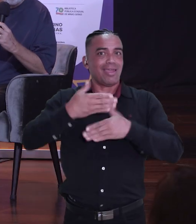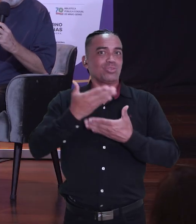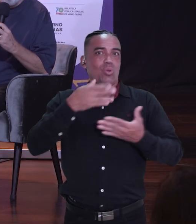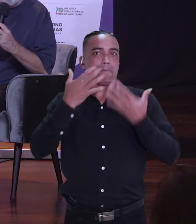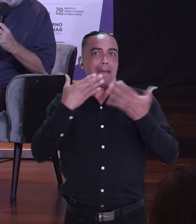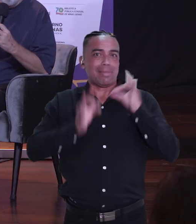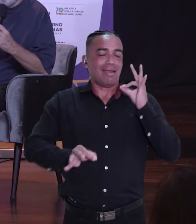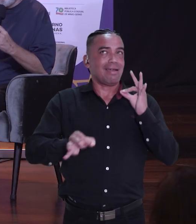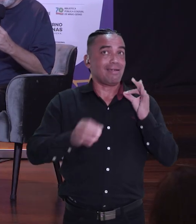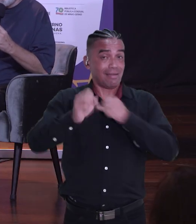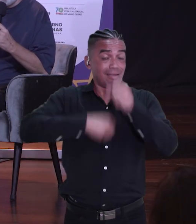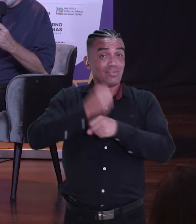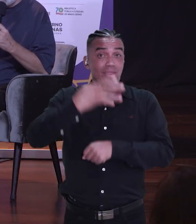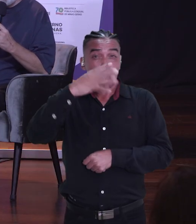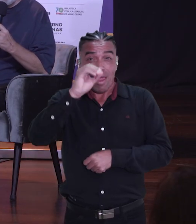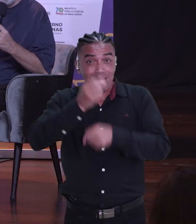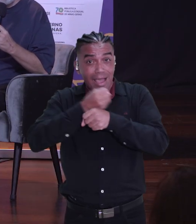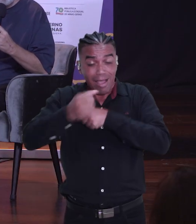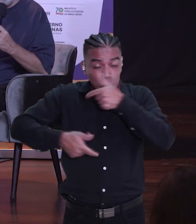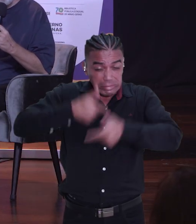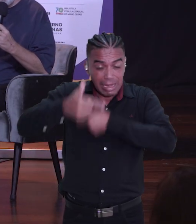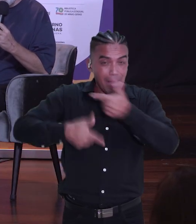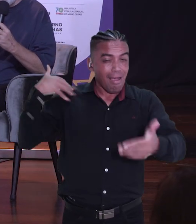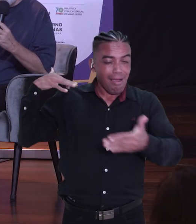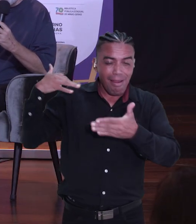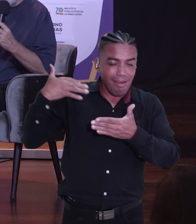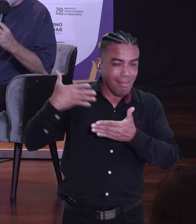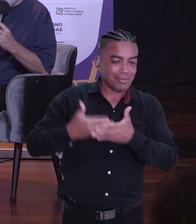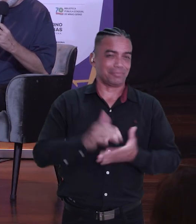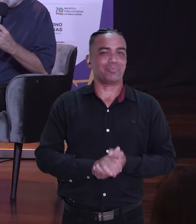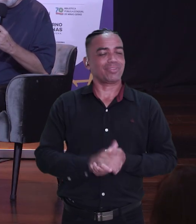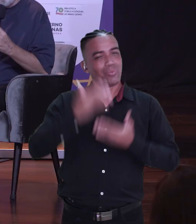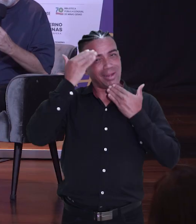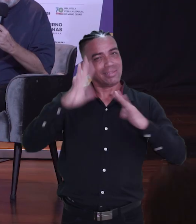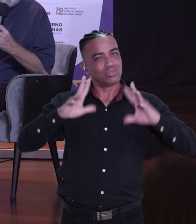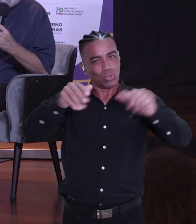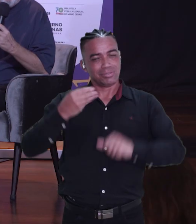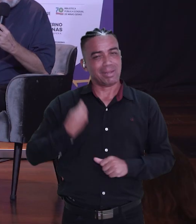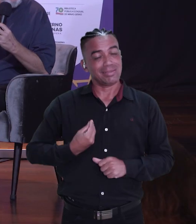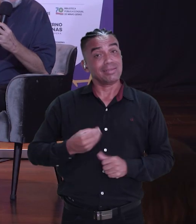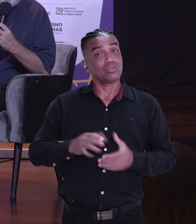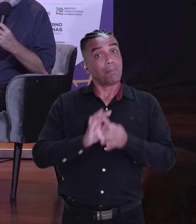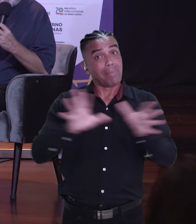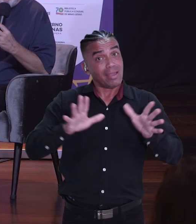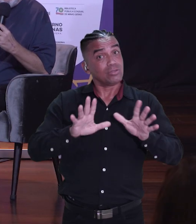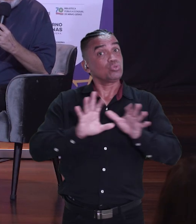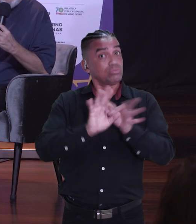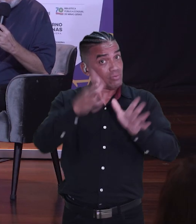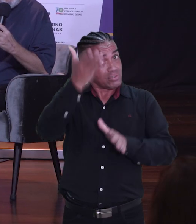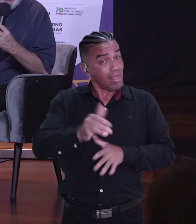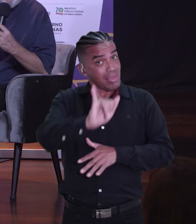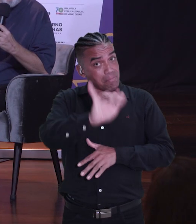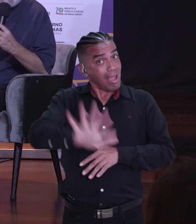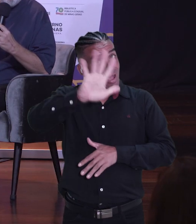Mas certamente, ano que vem, a gente comemora 40 anos de trabalho. Eu agradeço a presença de todos. Desde já peço